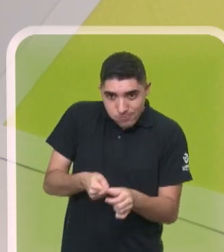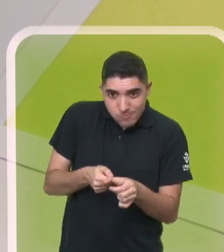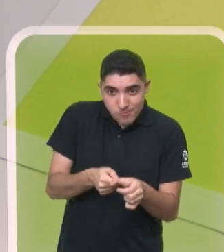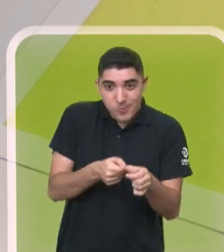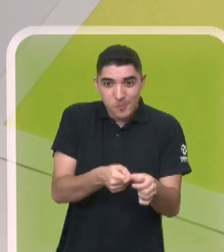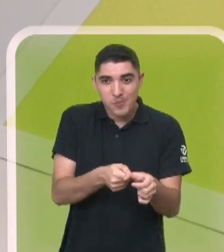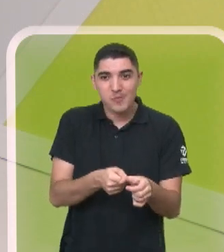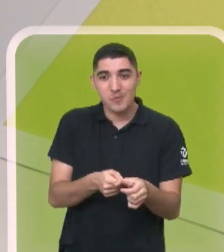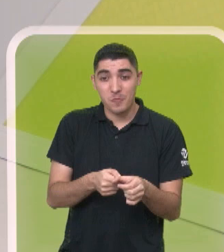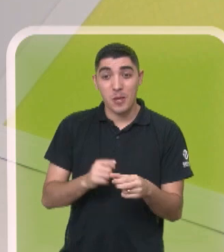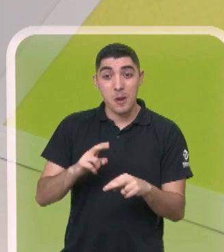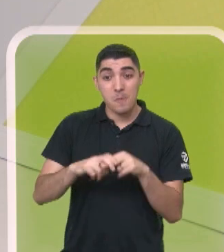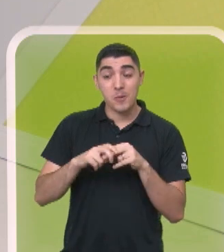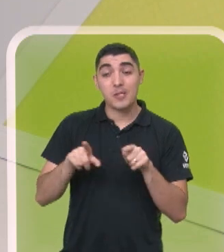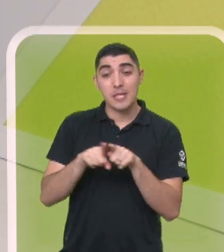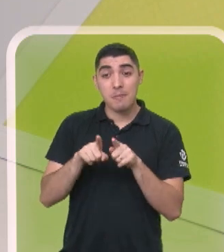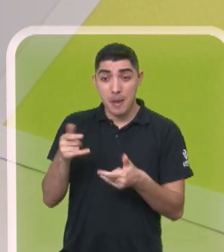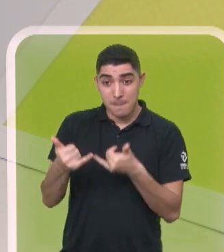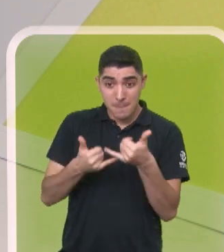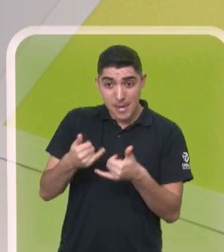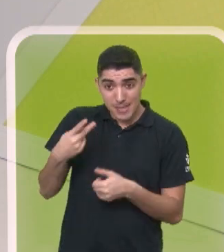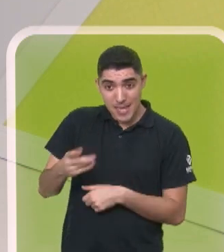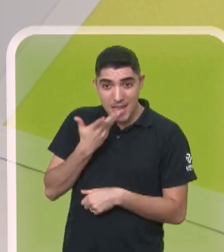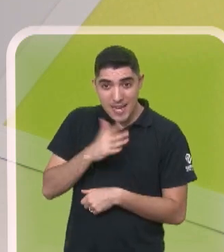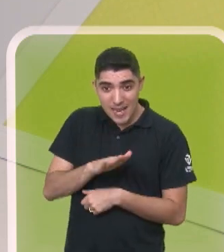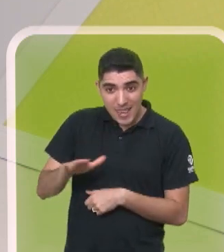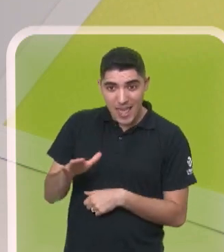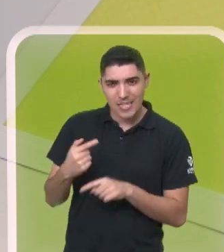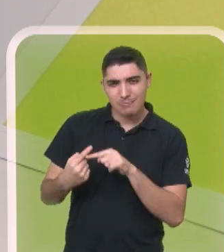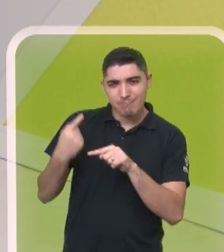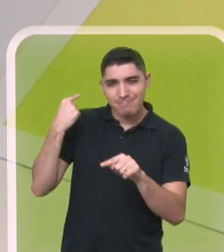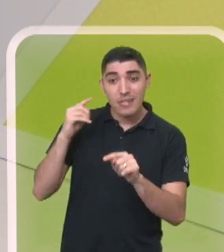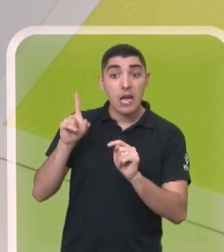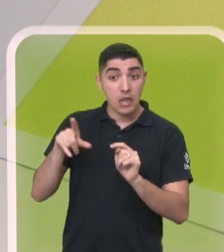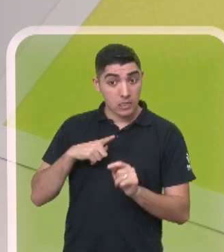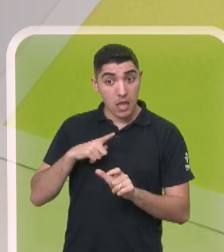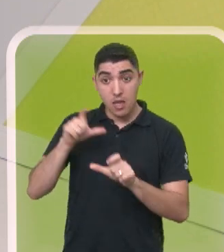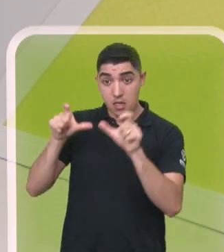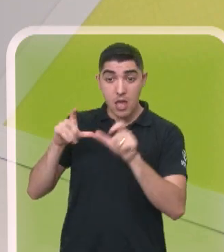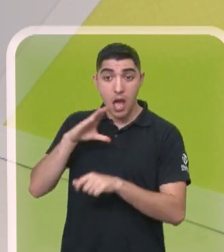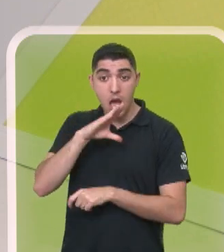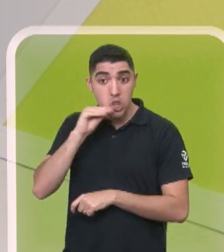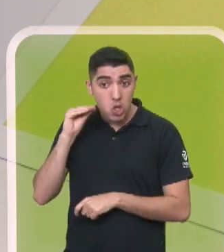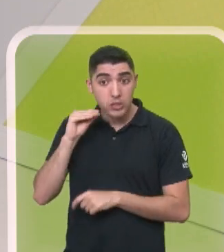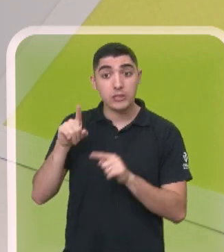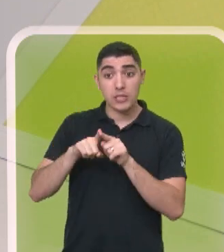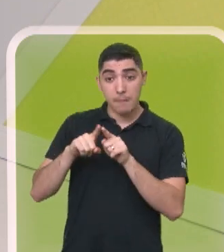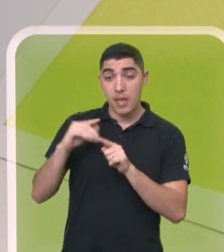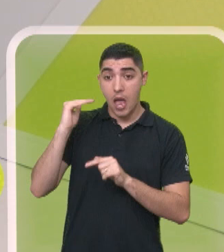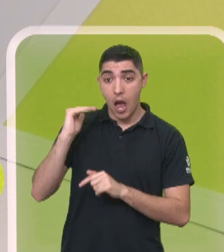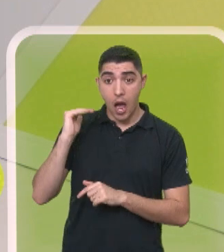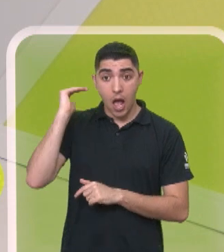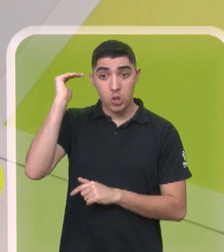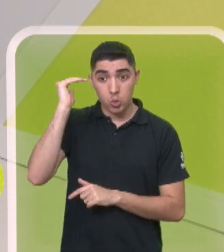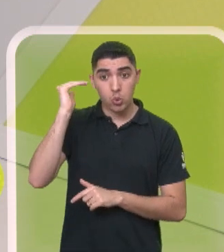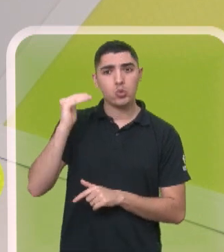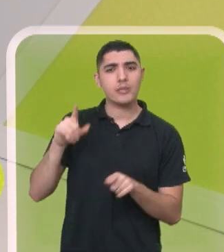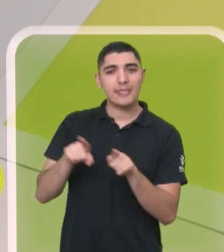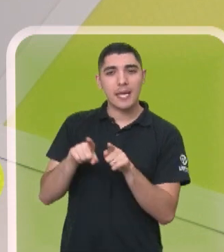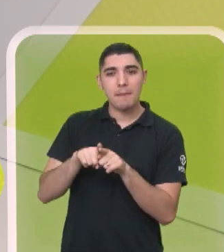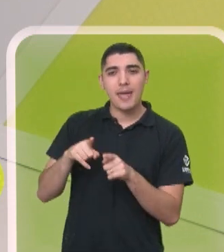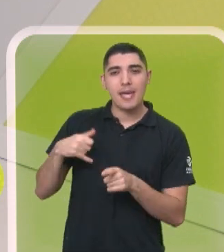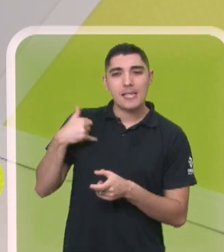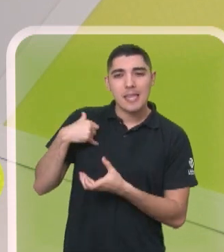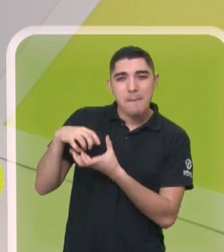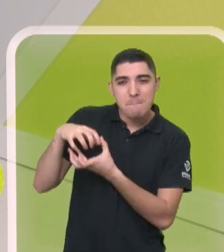TP. E essa brincadeira de criança é levada muito a sério também por adolescentes, adultos e também por aqueles jovens